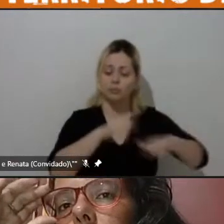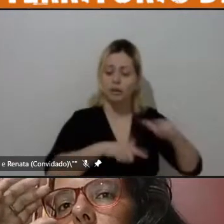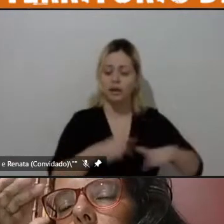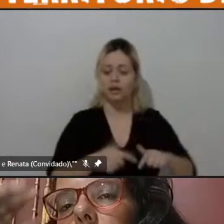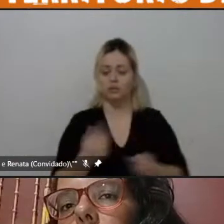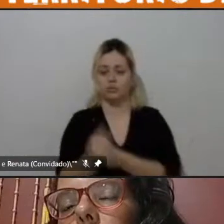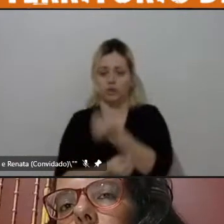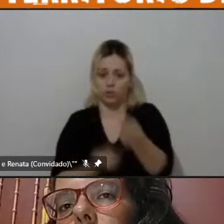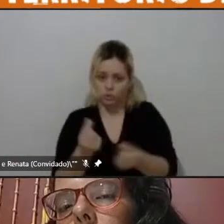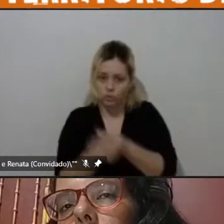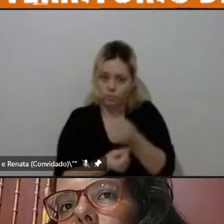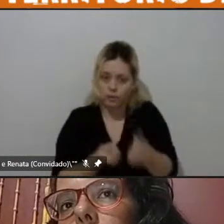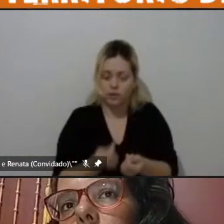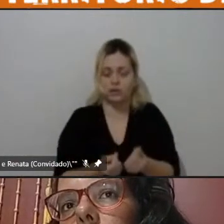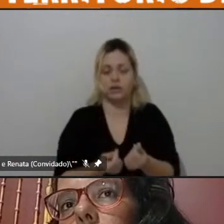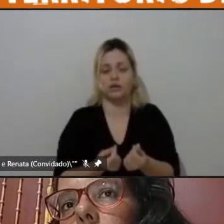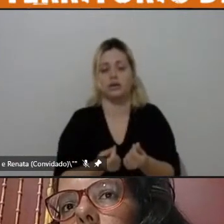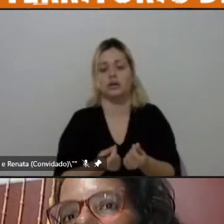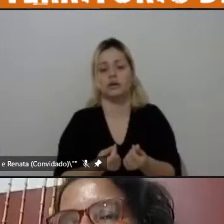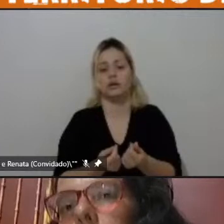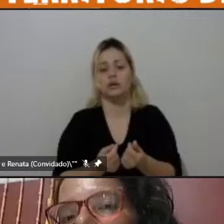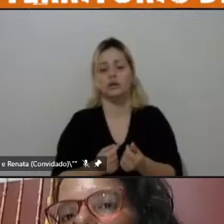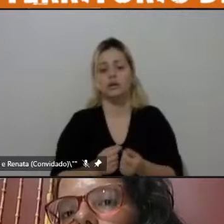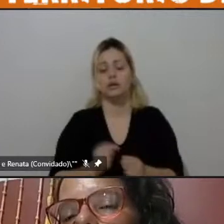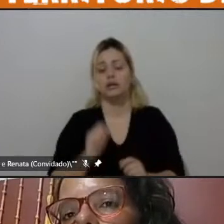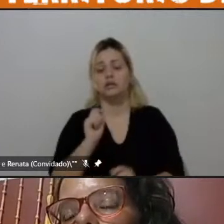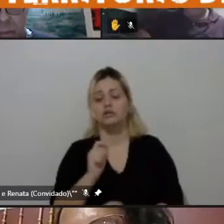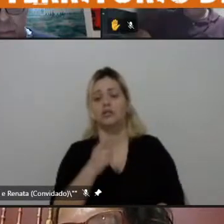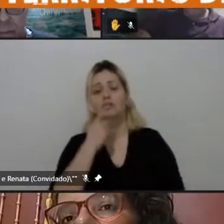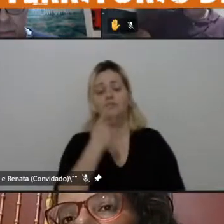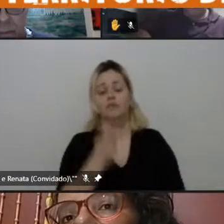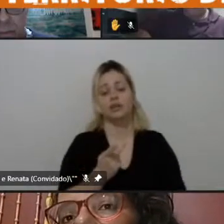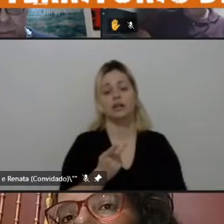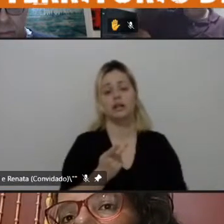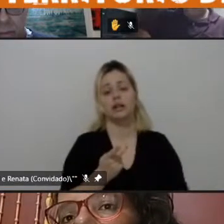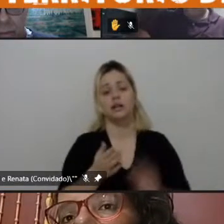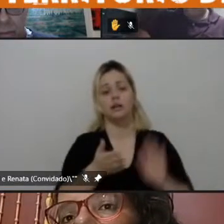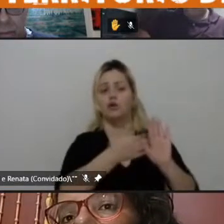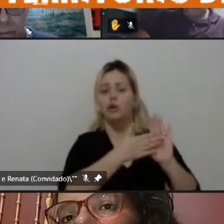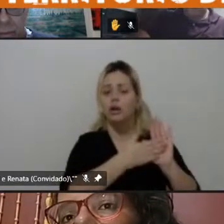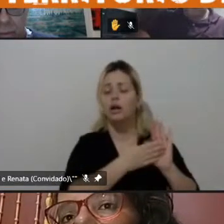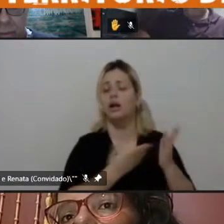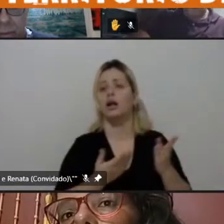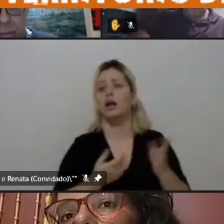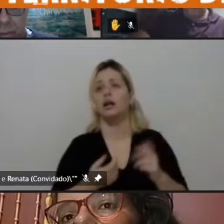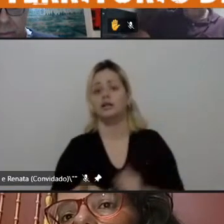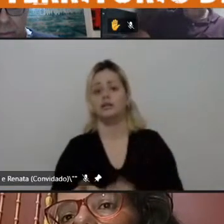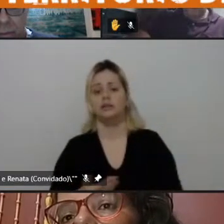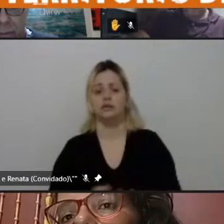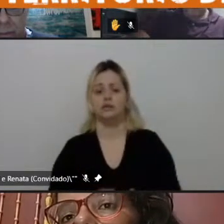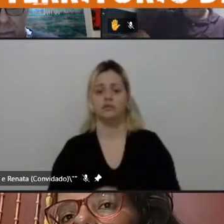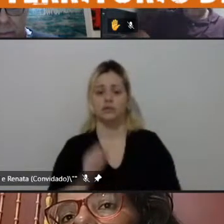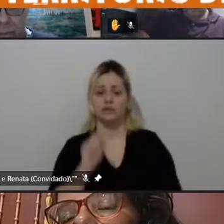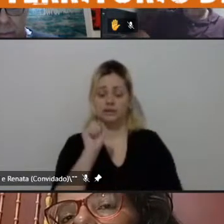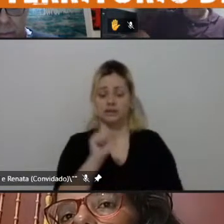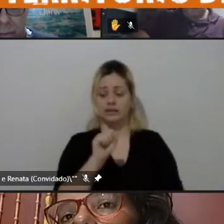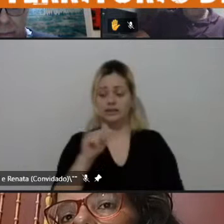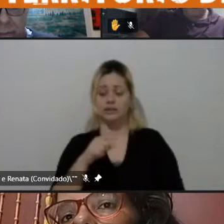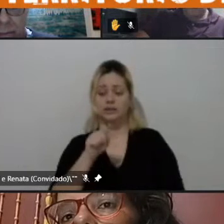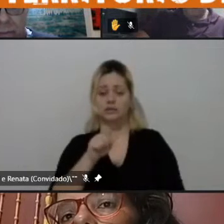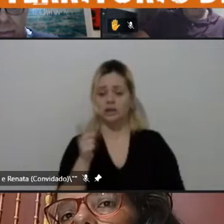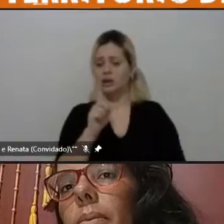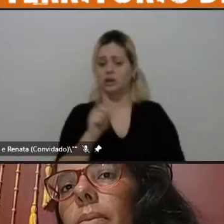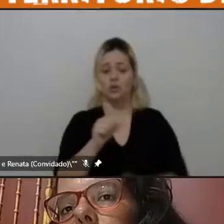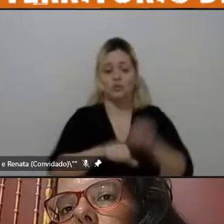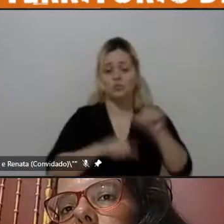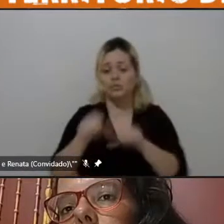né, de pautar, e até diria, numa luta, né, anticapitalista. Se você não muda a lógica,